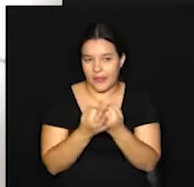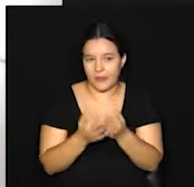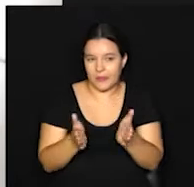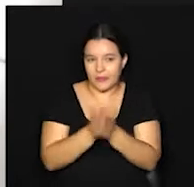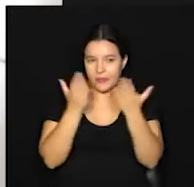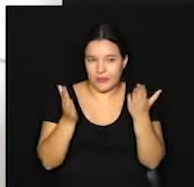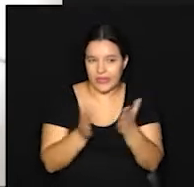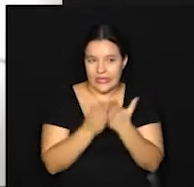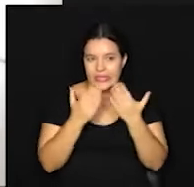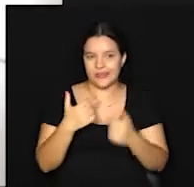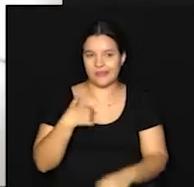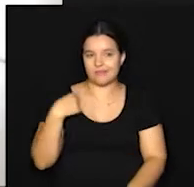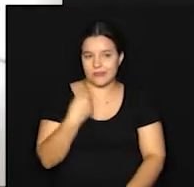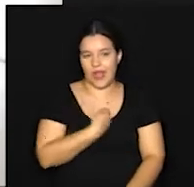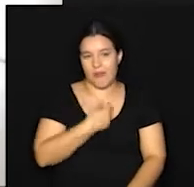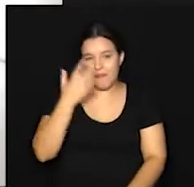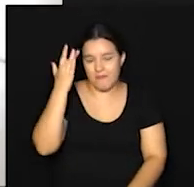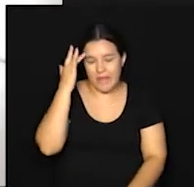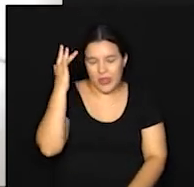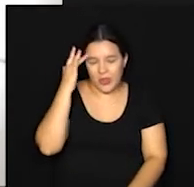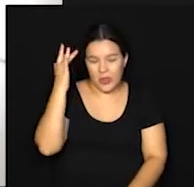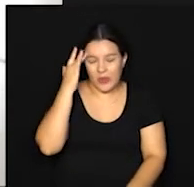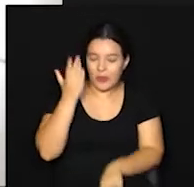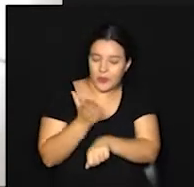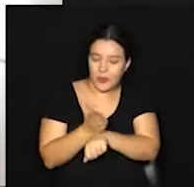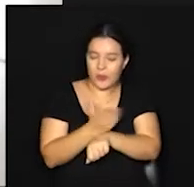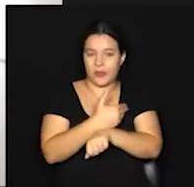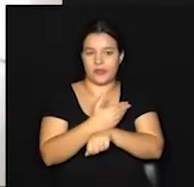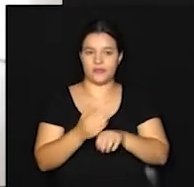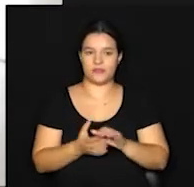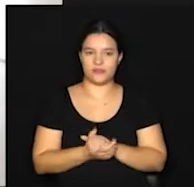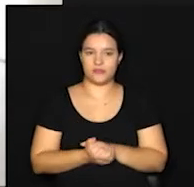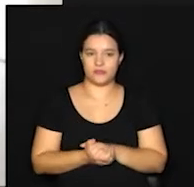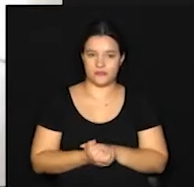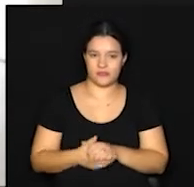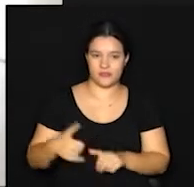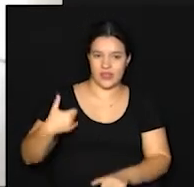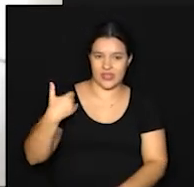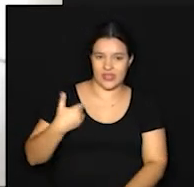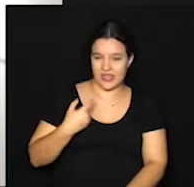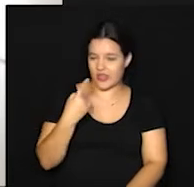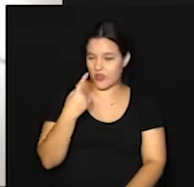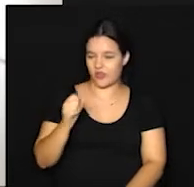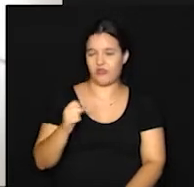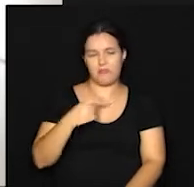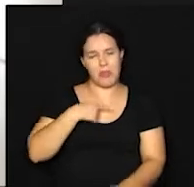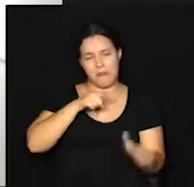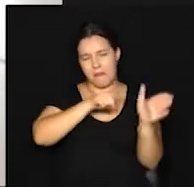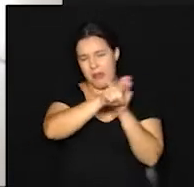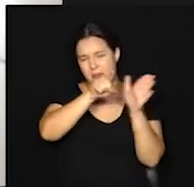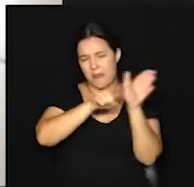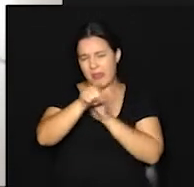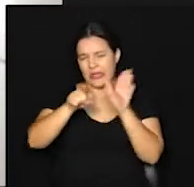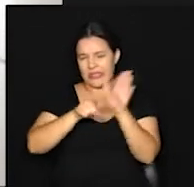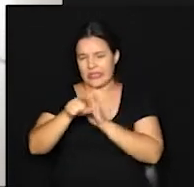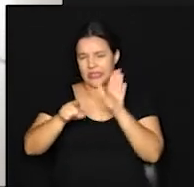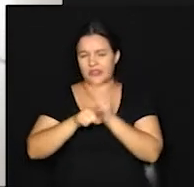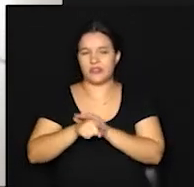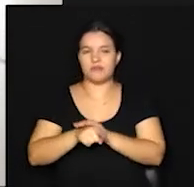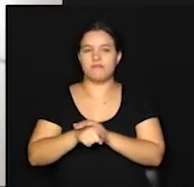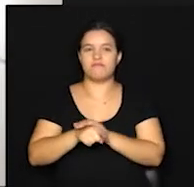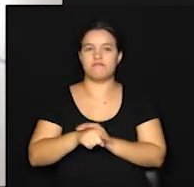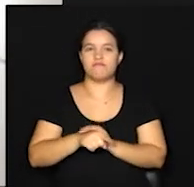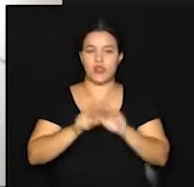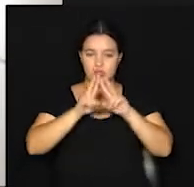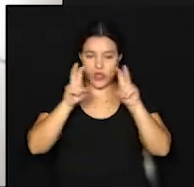eu tive que amadurecer muito cedo. E com 18 anos eu era uma pessoa muito questionadora, então tinha muitas questões, não só sobre a